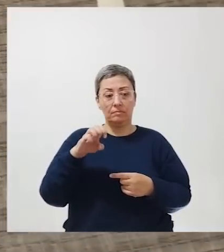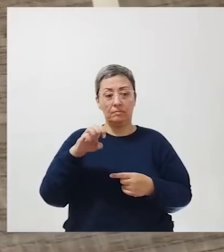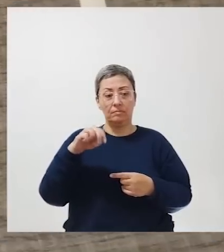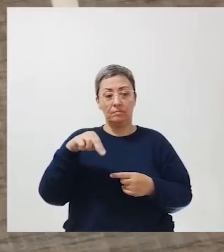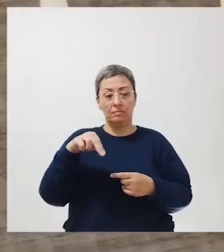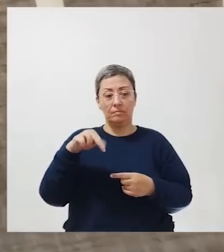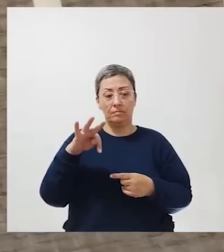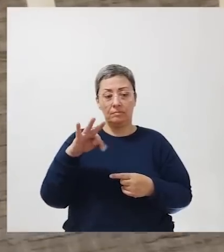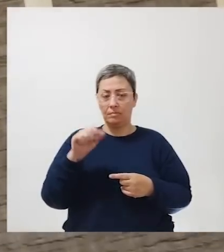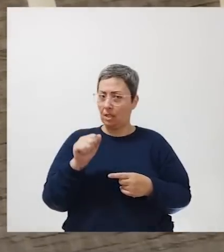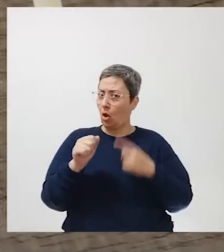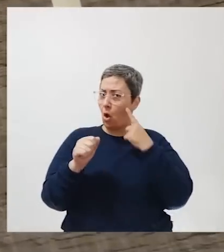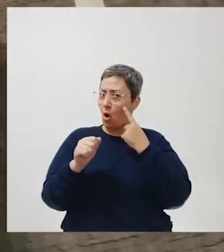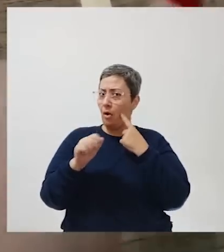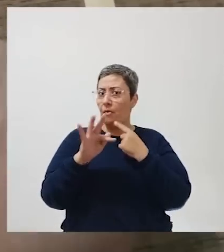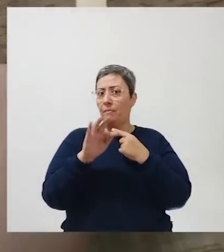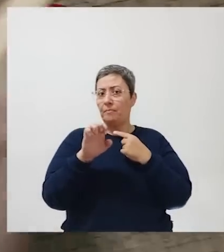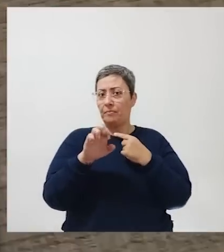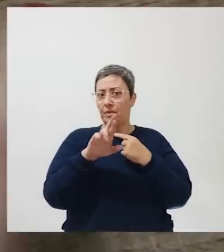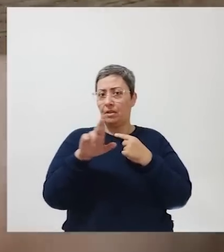Ferramenta. Será